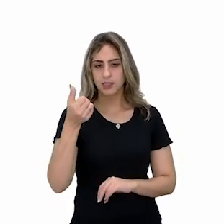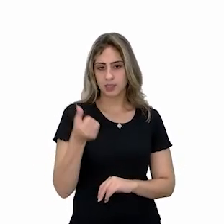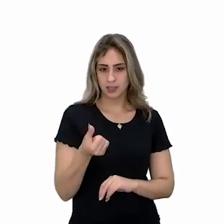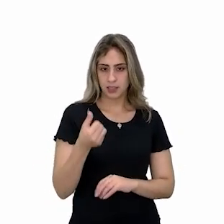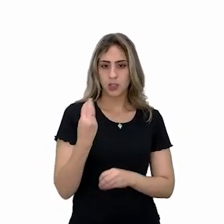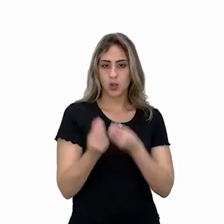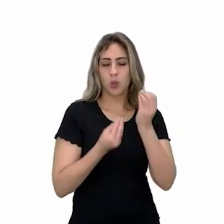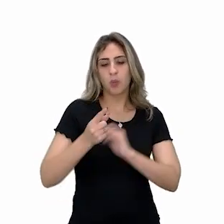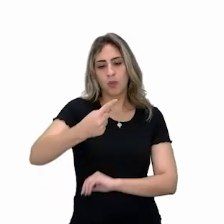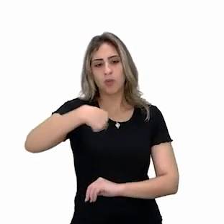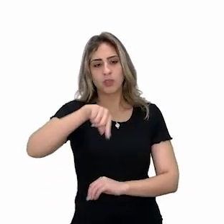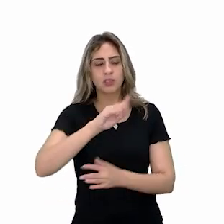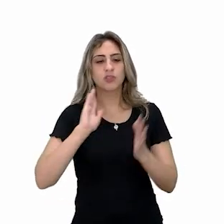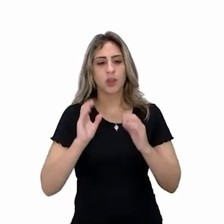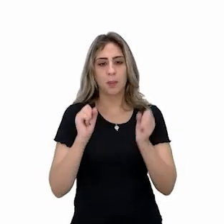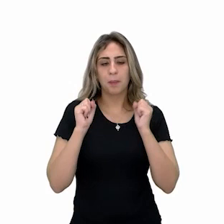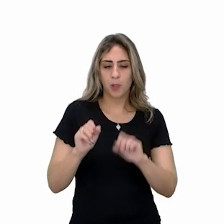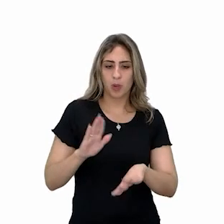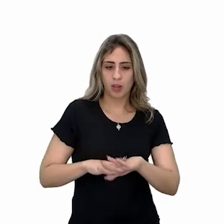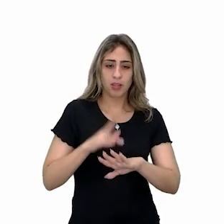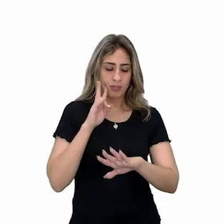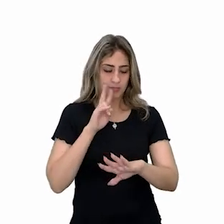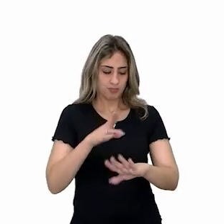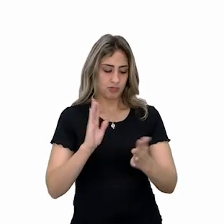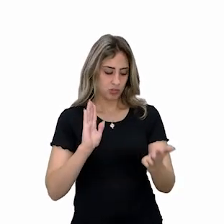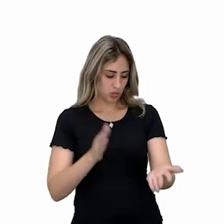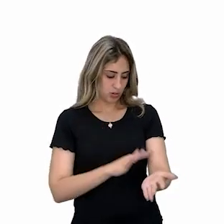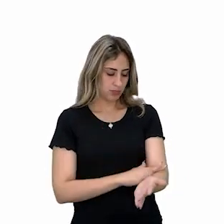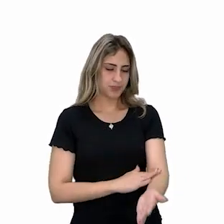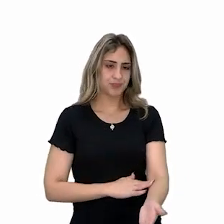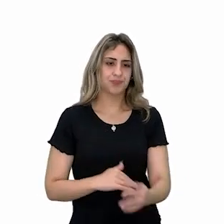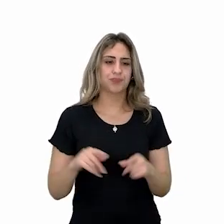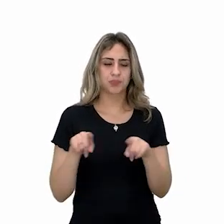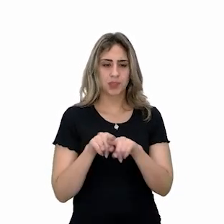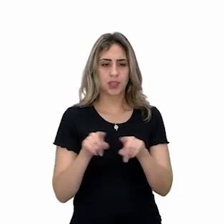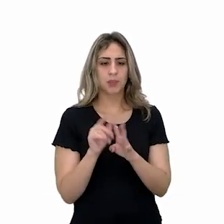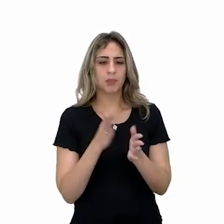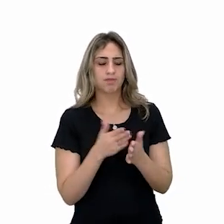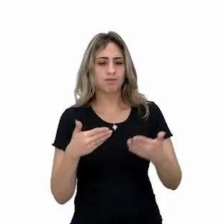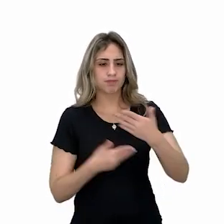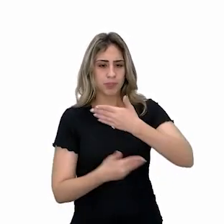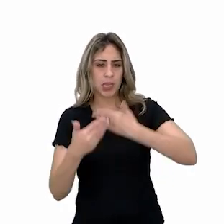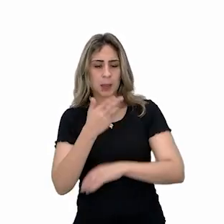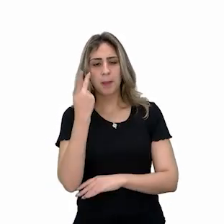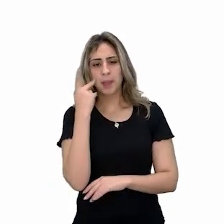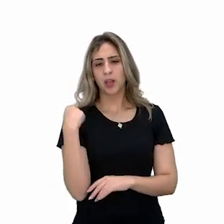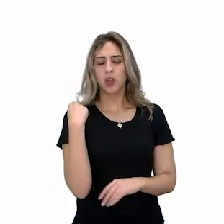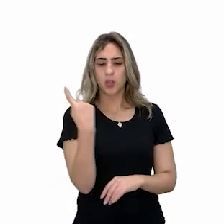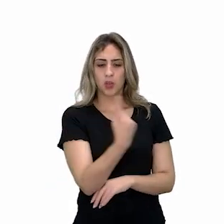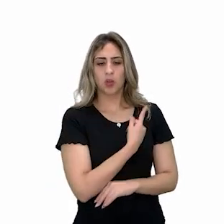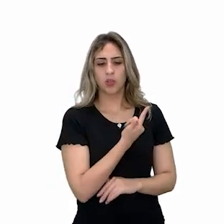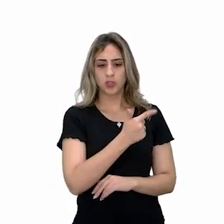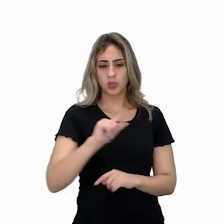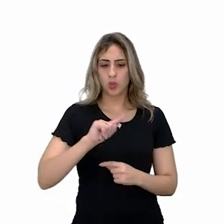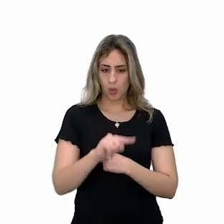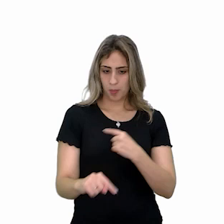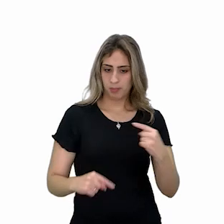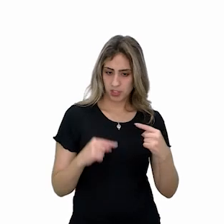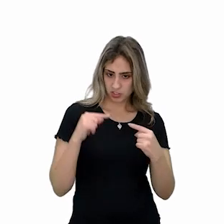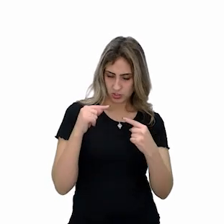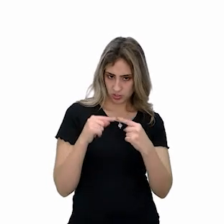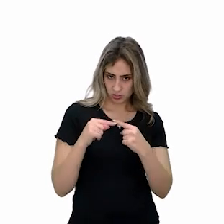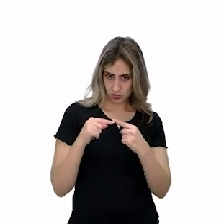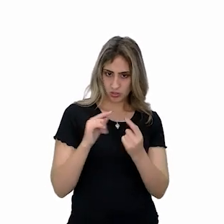SA6, como vocês podem ver aí, e passando para os nossos